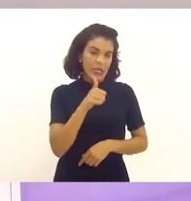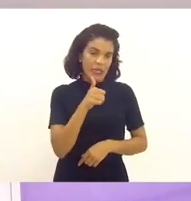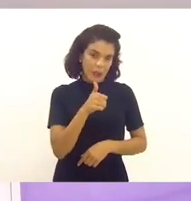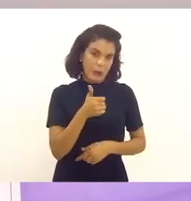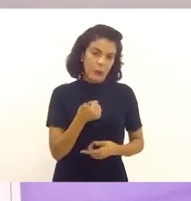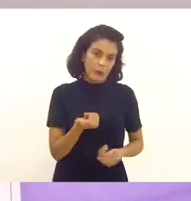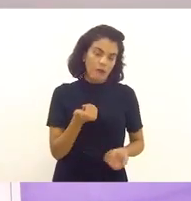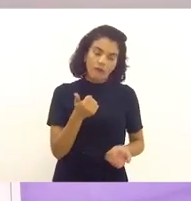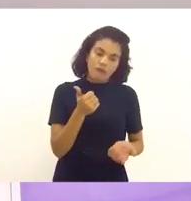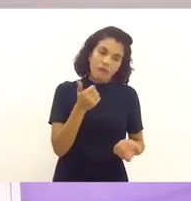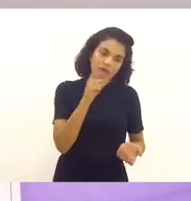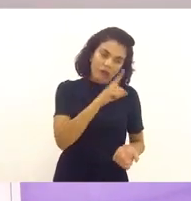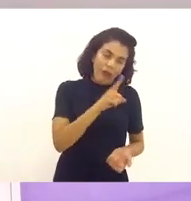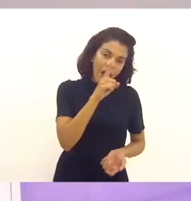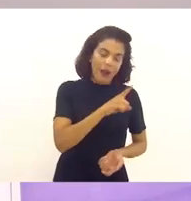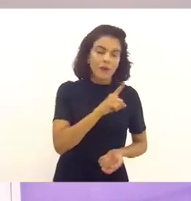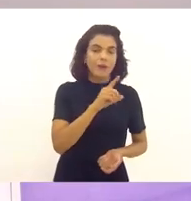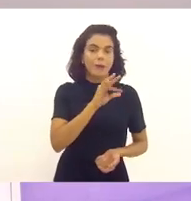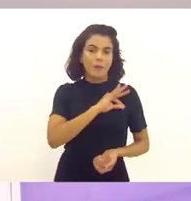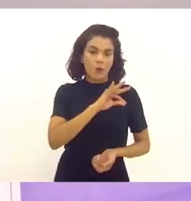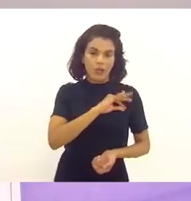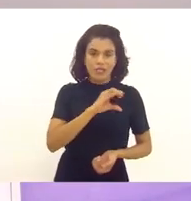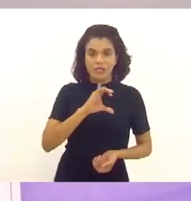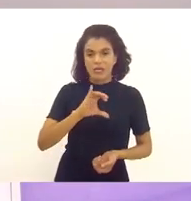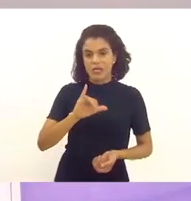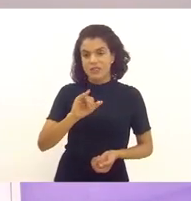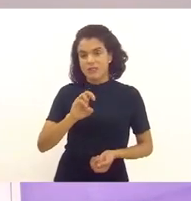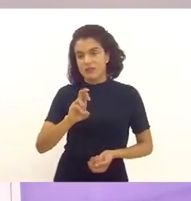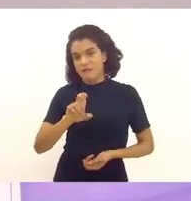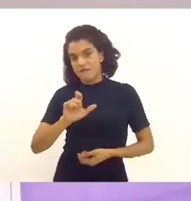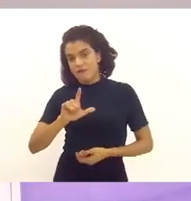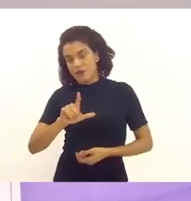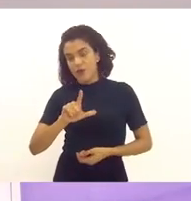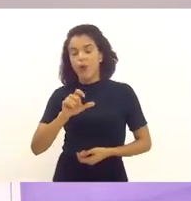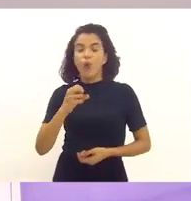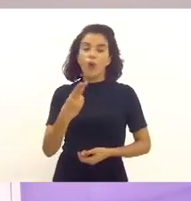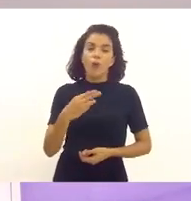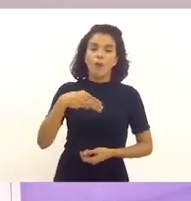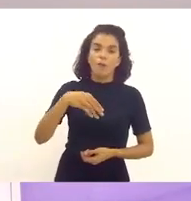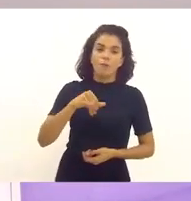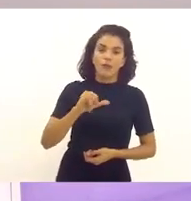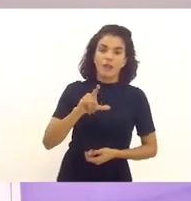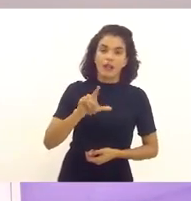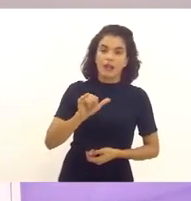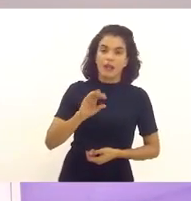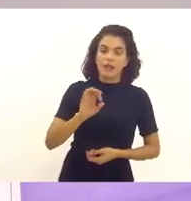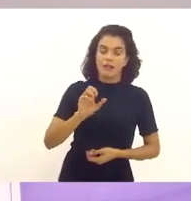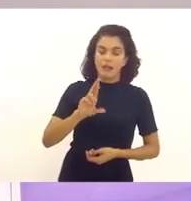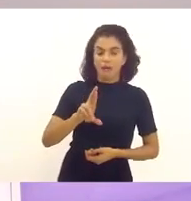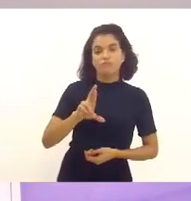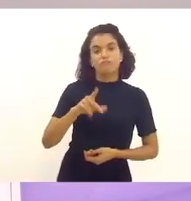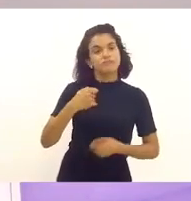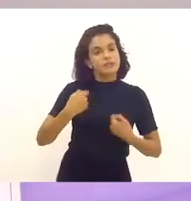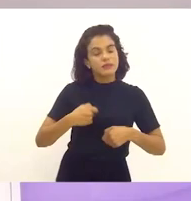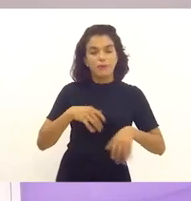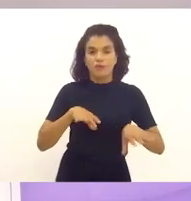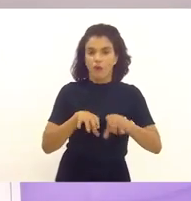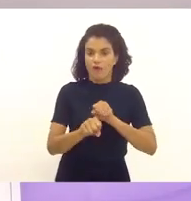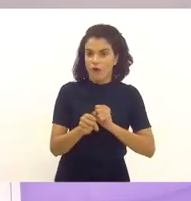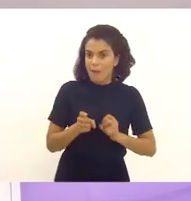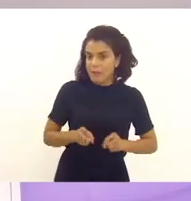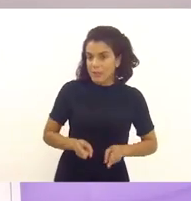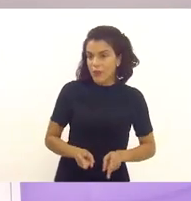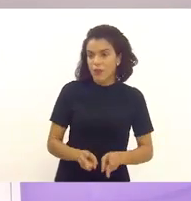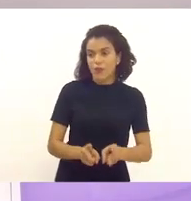é seja na Polícia Civil seja na Polícia Militar a gente precisa de uma formação continuada a esses